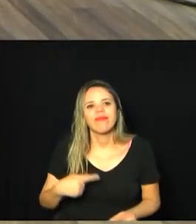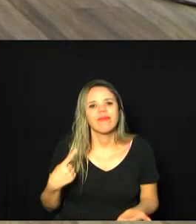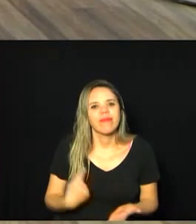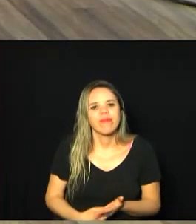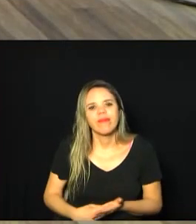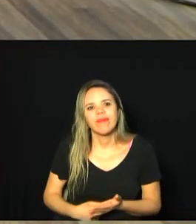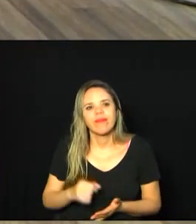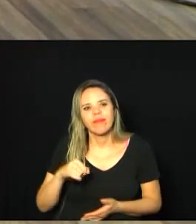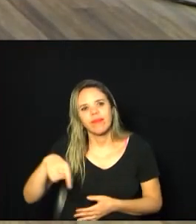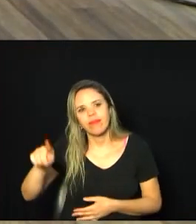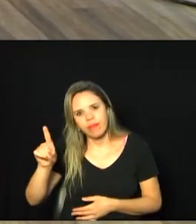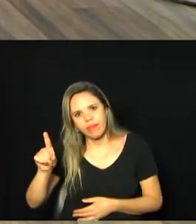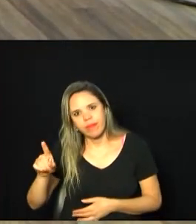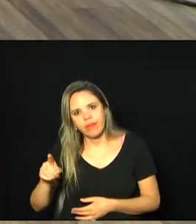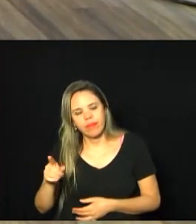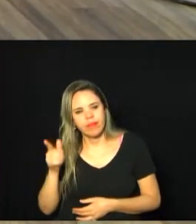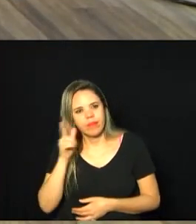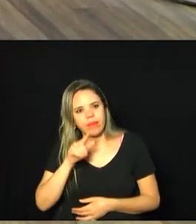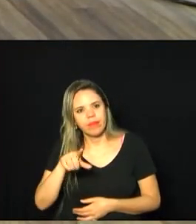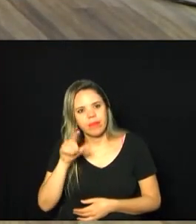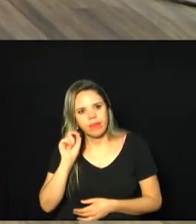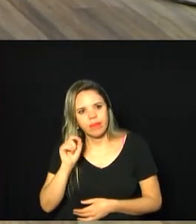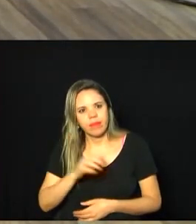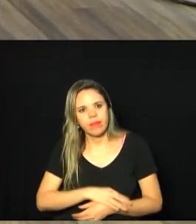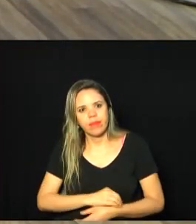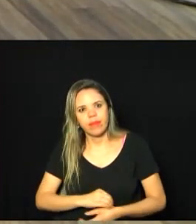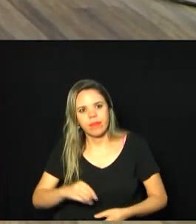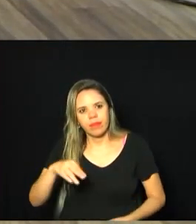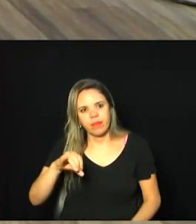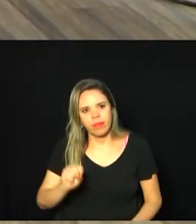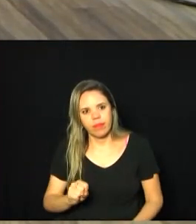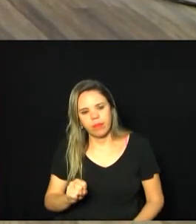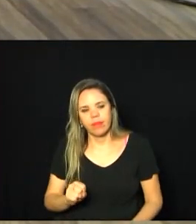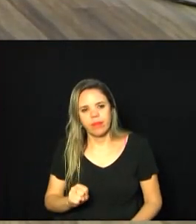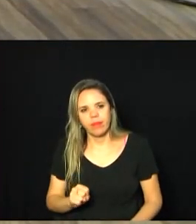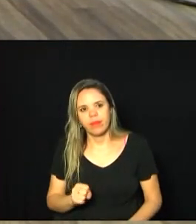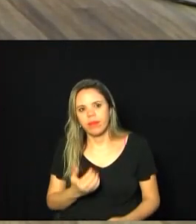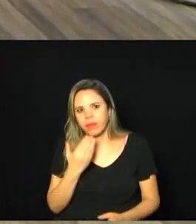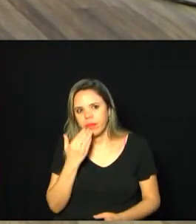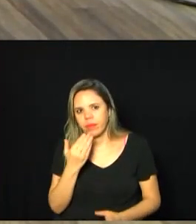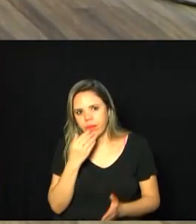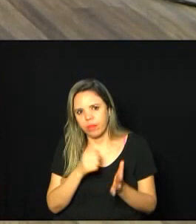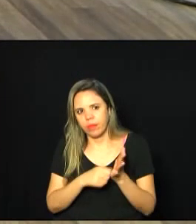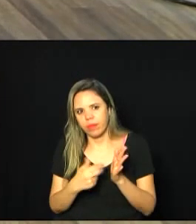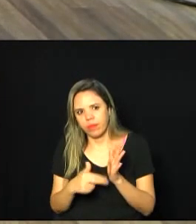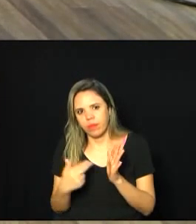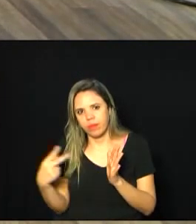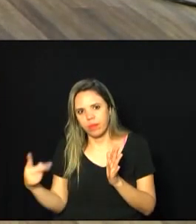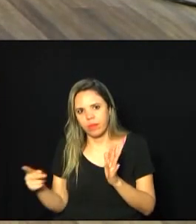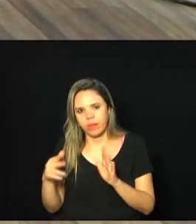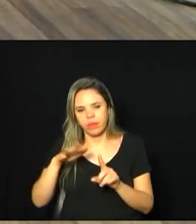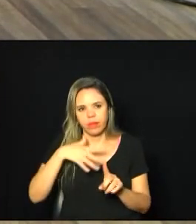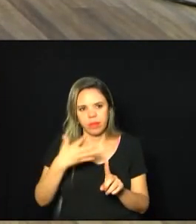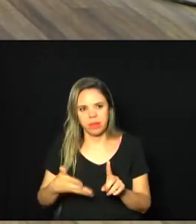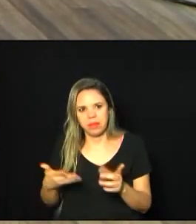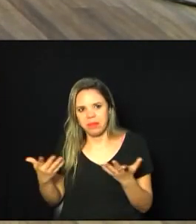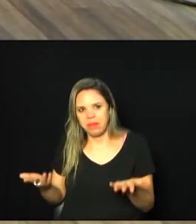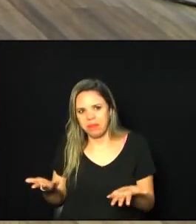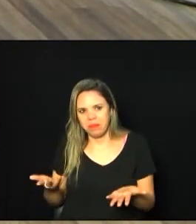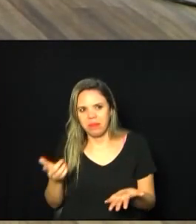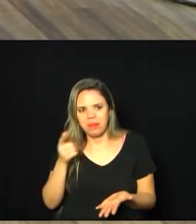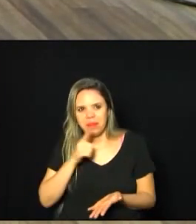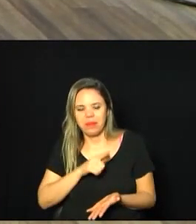Combinado, Mari. Se eu fosse você, eu já pegava aí o Mirs Monstrengo, já pedia para ele fazer um grafite aí em sua homenagem. Quem sabe você